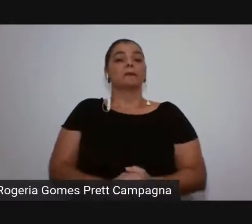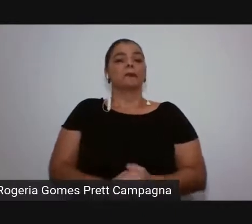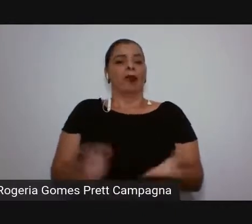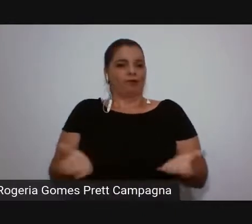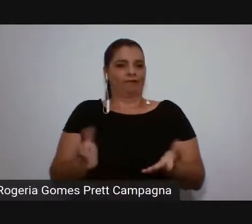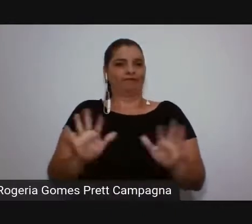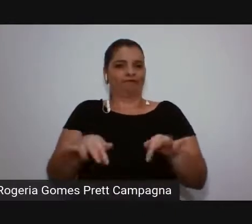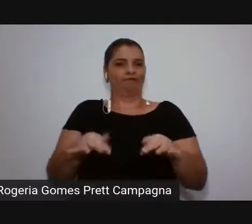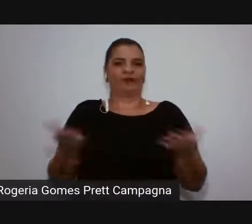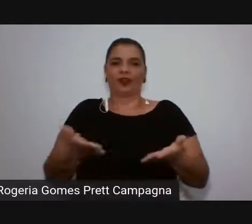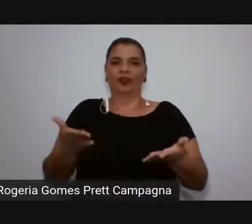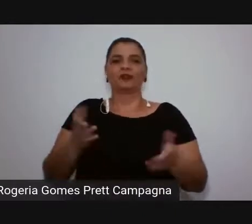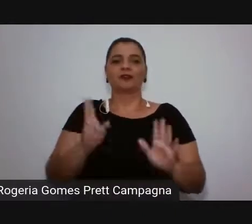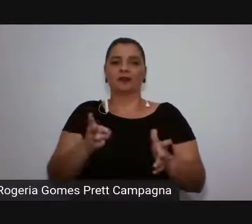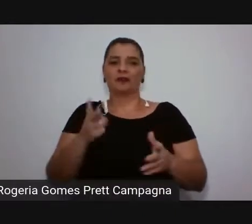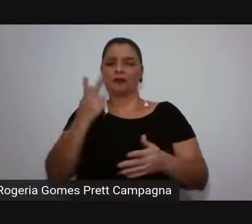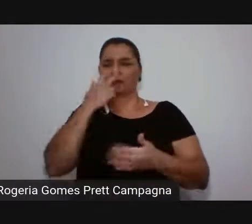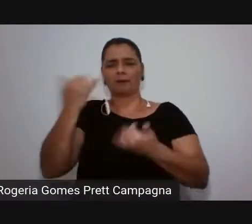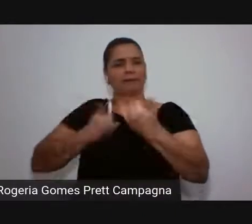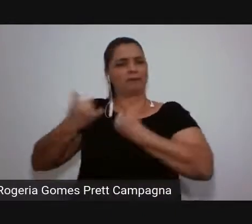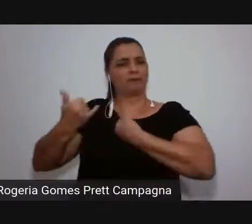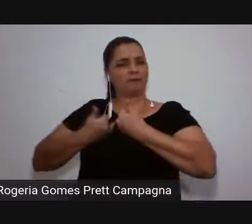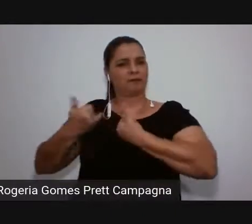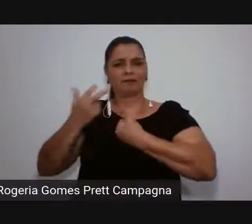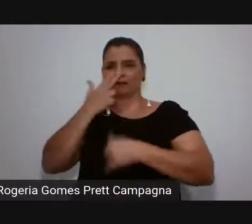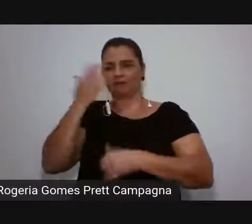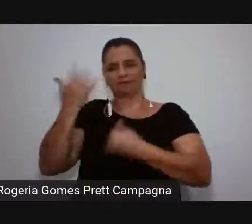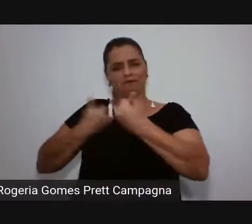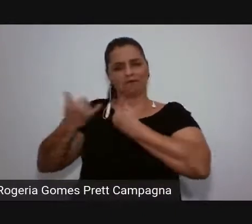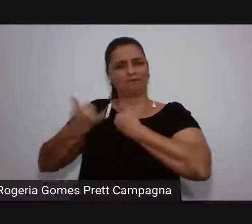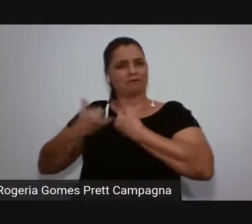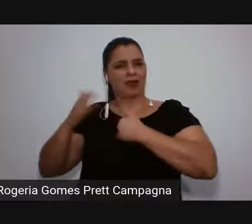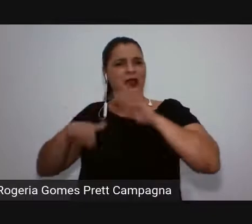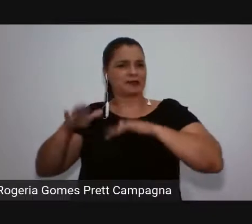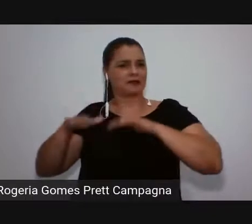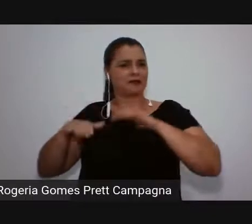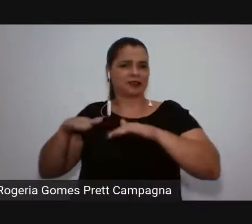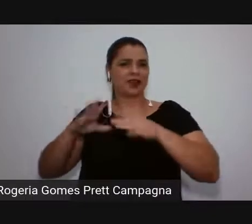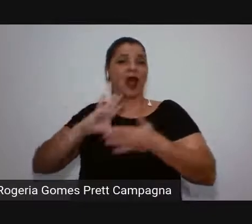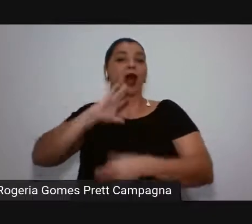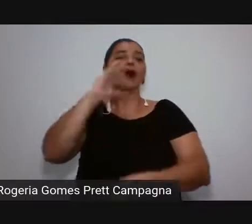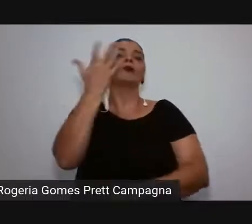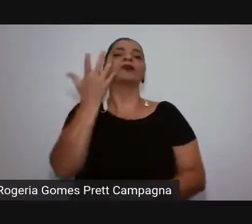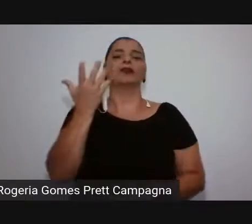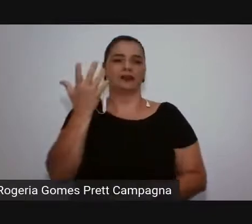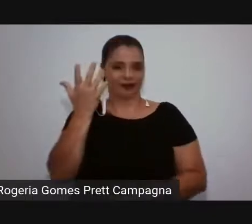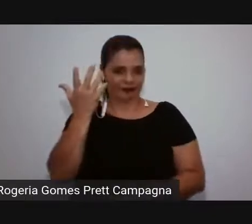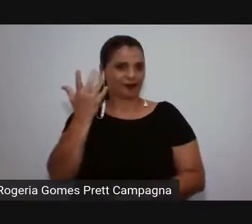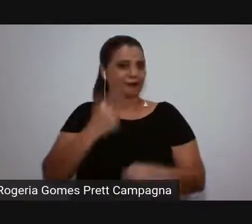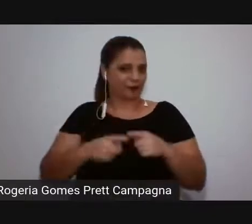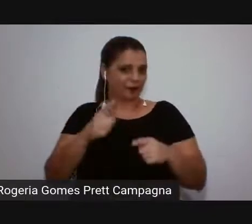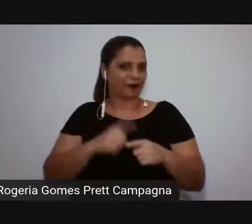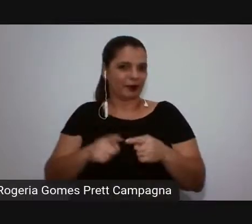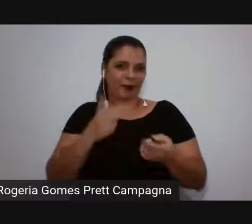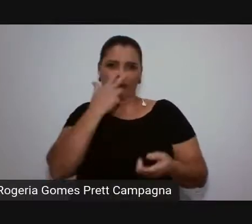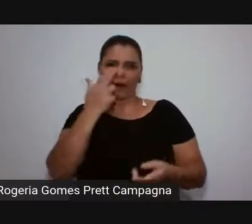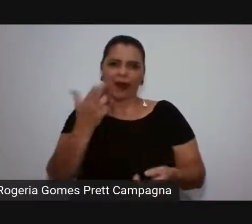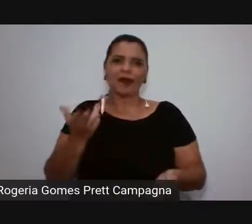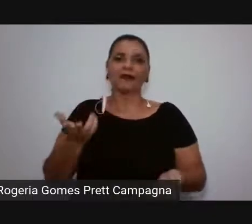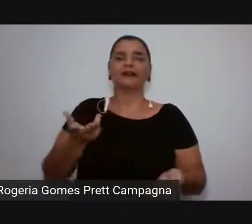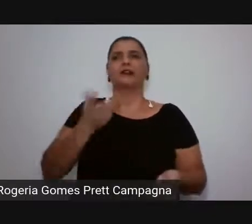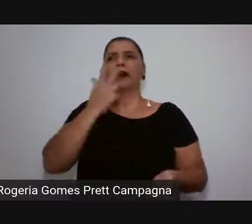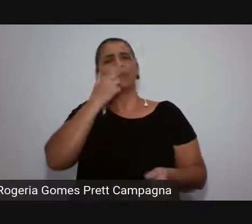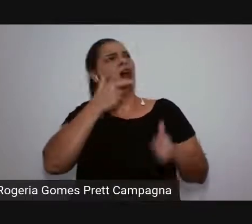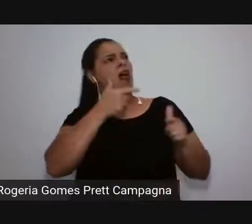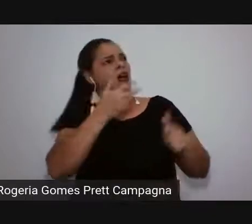sempre escuto isso, né? Eu costumo escutar isso nas vezes em que esse tipo de coisa acontece, gente que fala assim, tá vendo? Tá